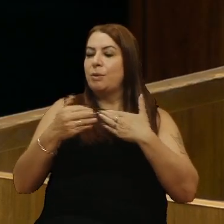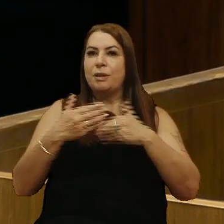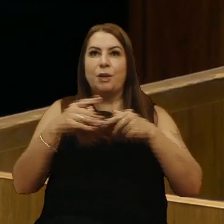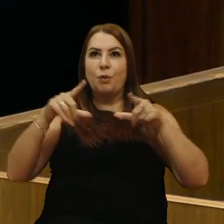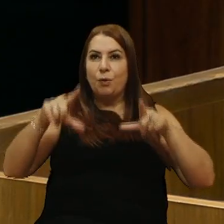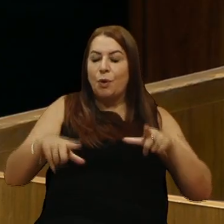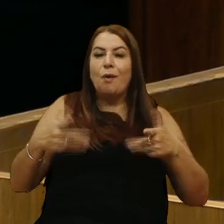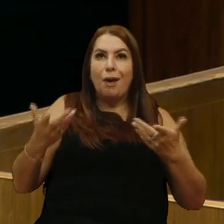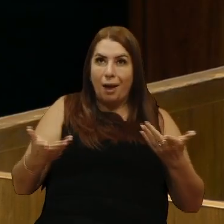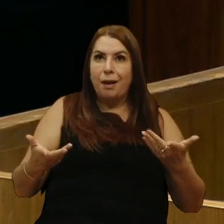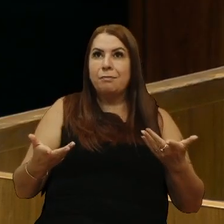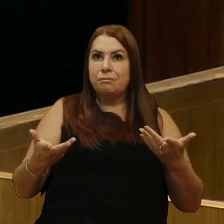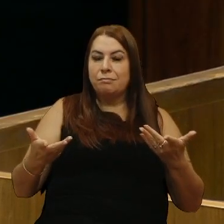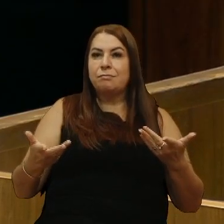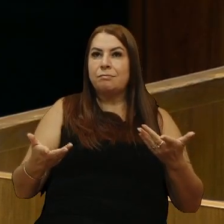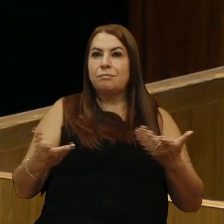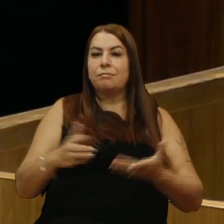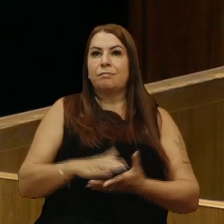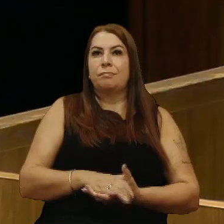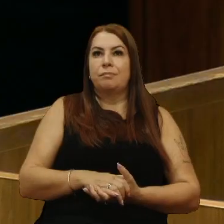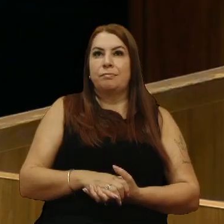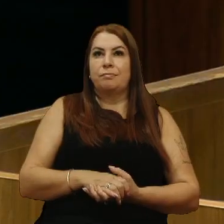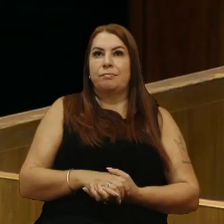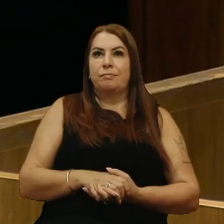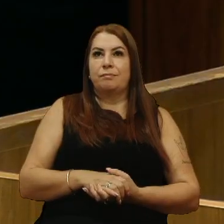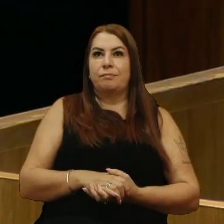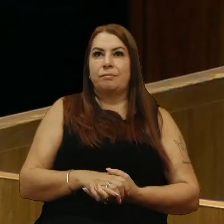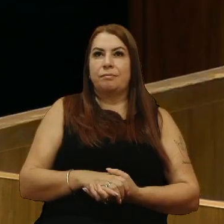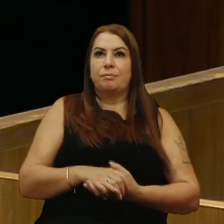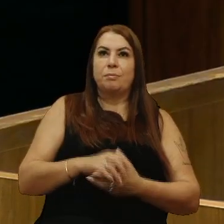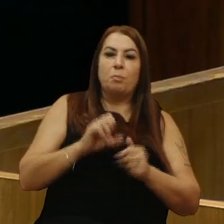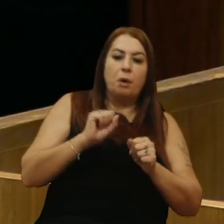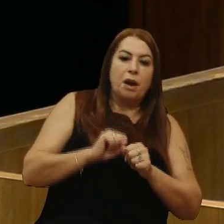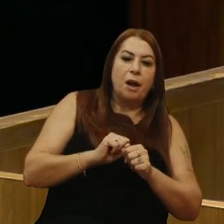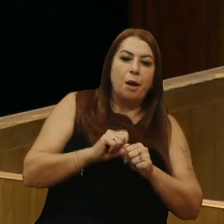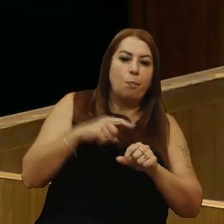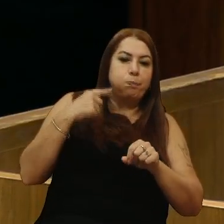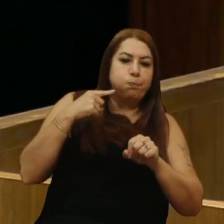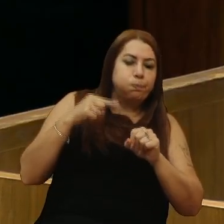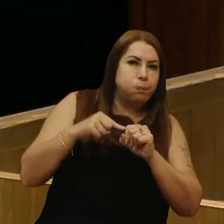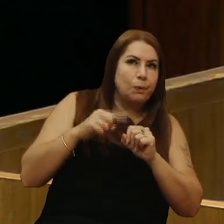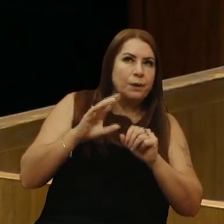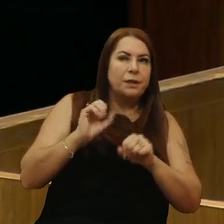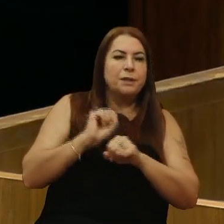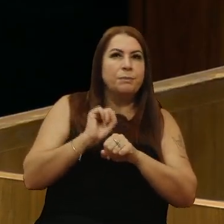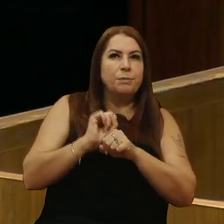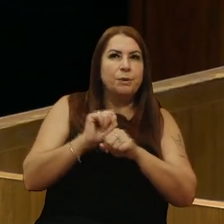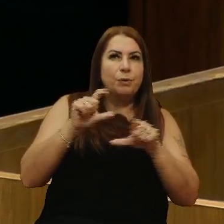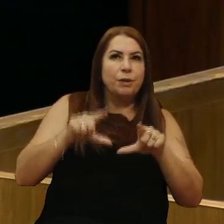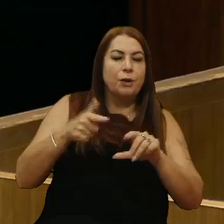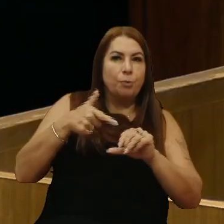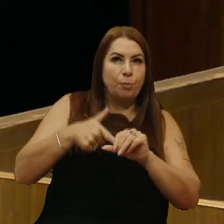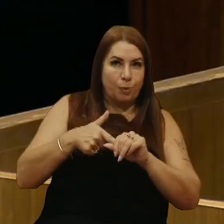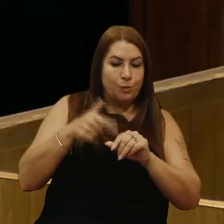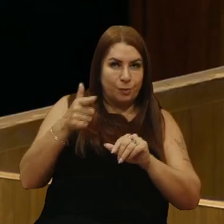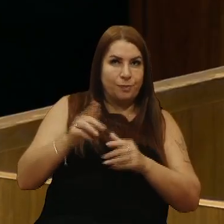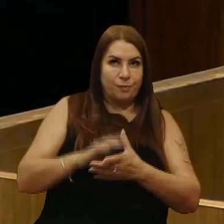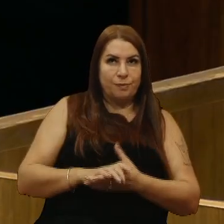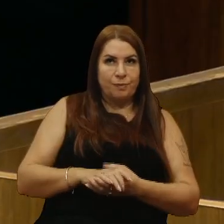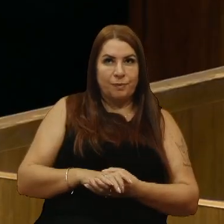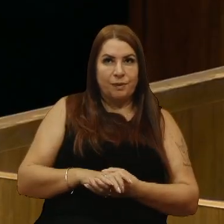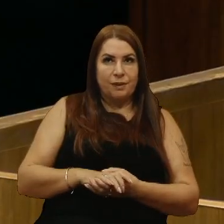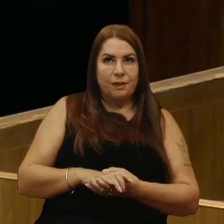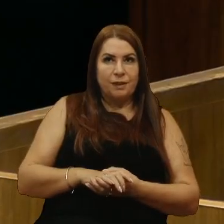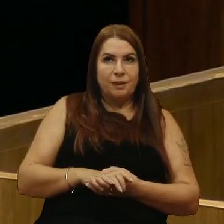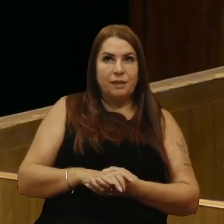local para que eu pudesse parar, ver se tinha furado o pneu, e esperei um local onde tinha um posto. Aí eis que eu